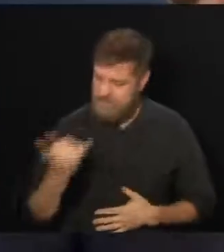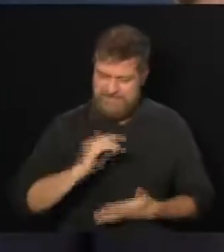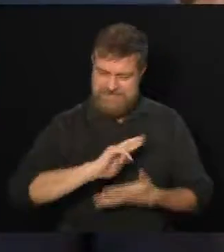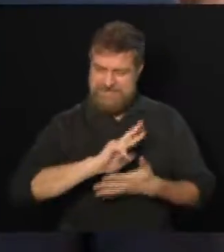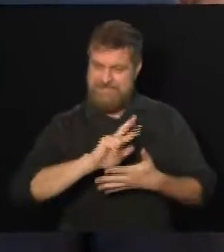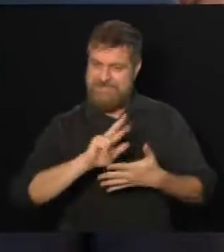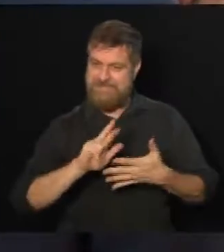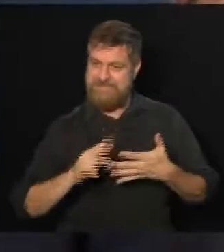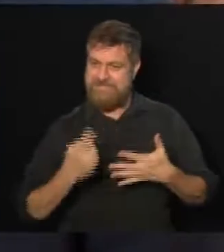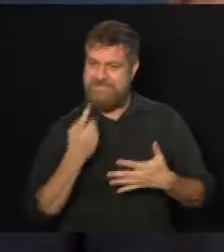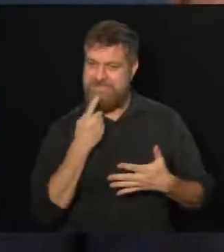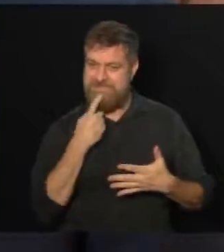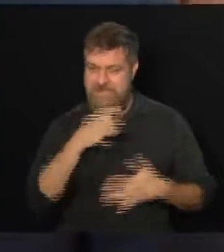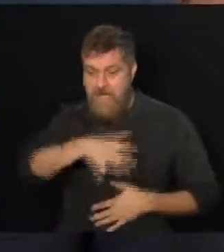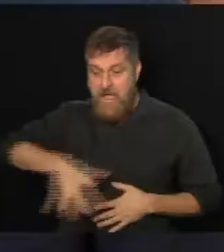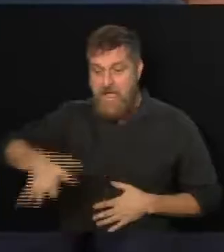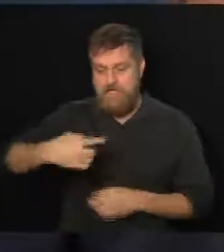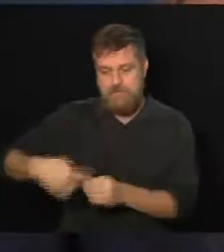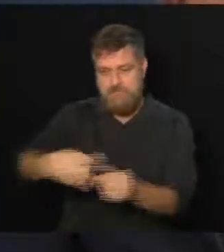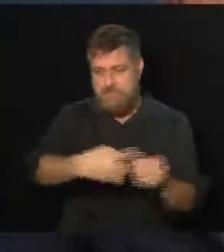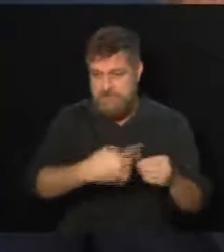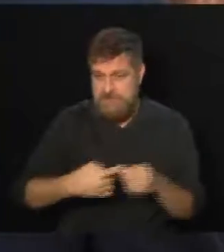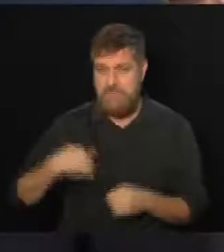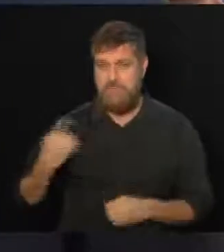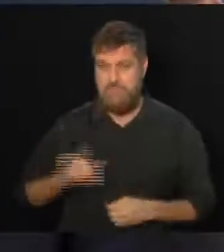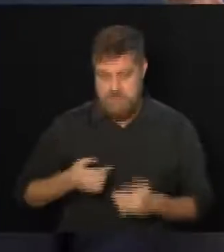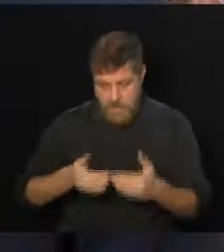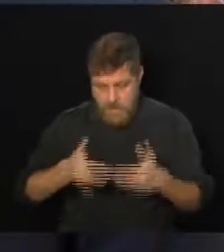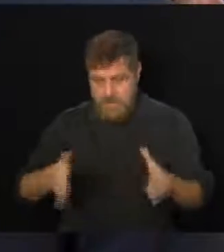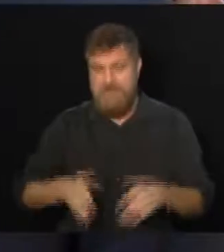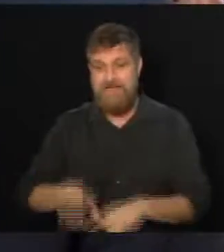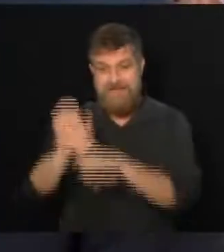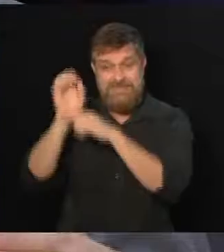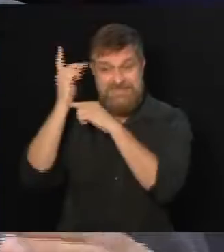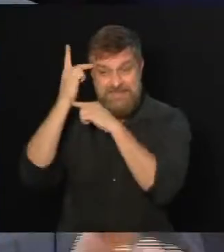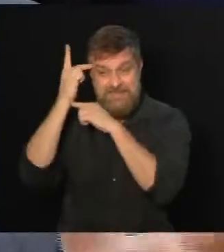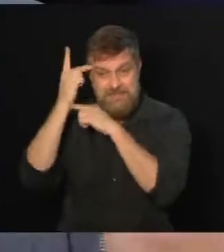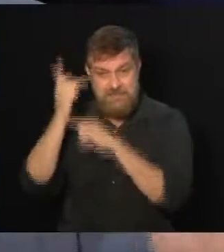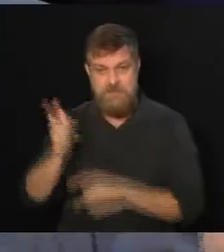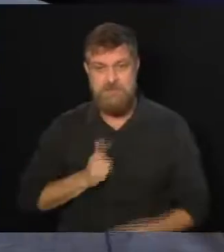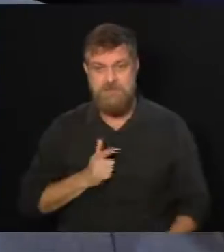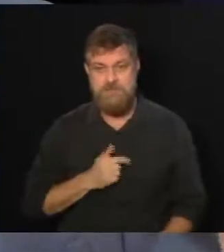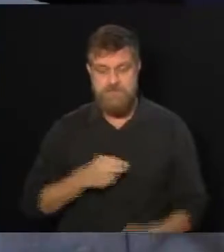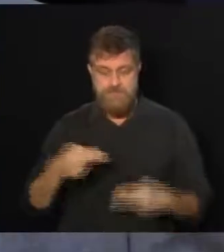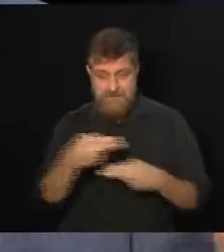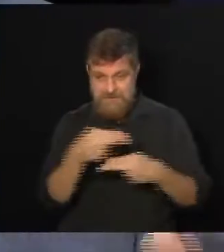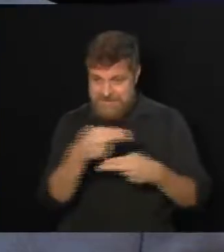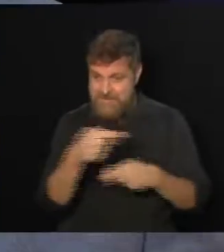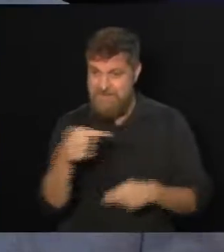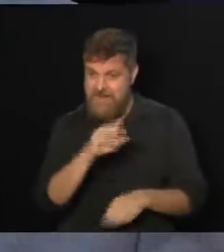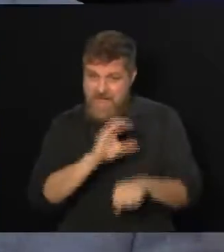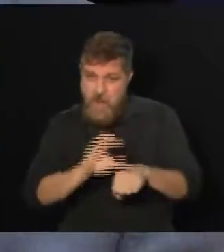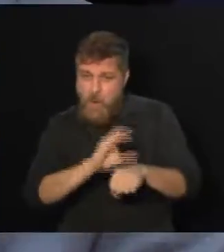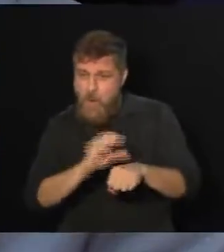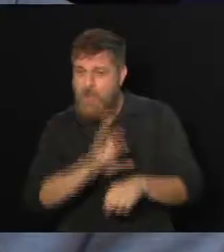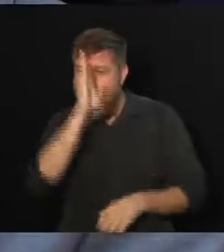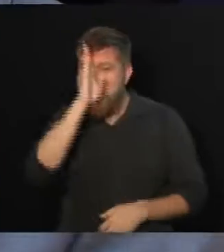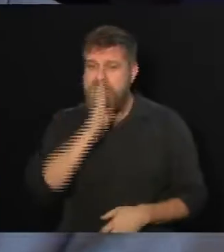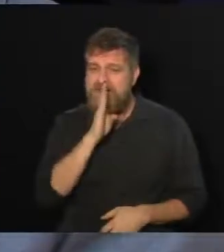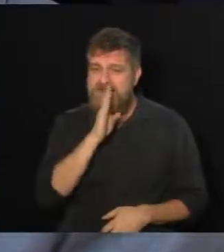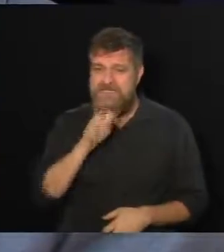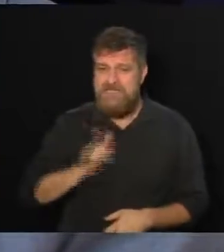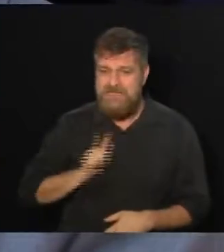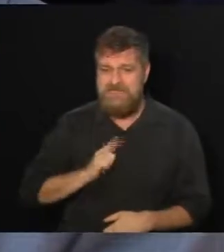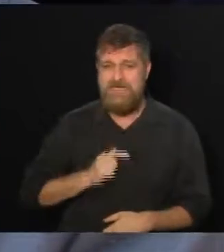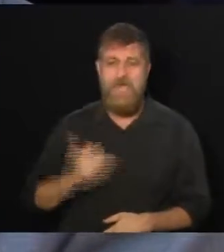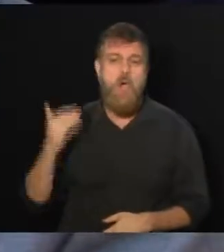para Campinas, para a região, que estamos lançando em todo o estado de São Paulo. O Sebrae tem vários cursos gratuitos, que o Banco do Povo